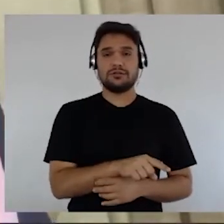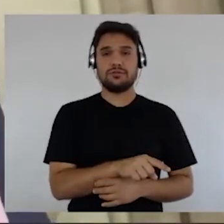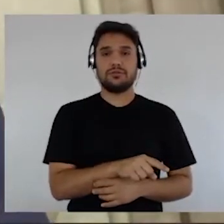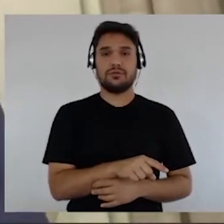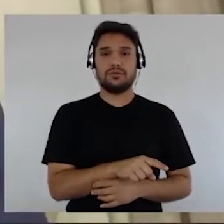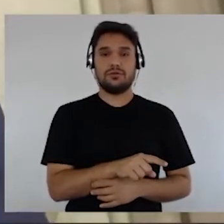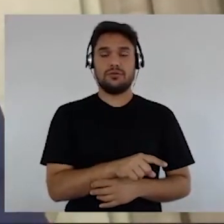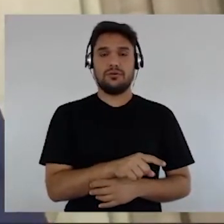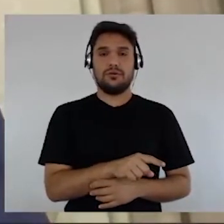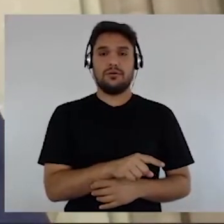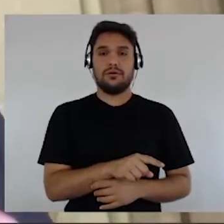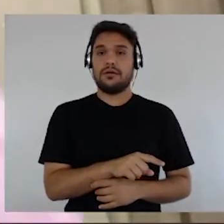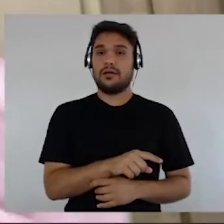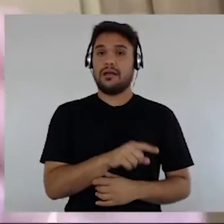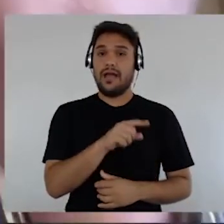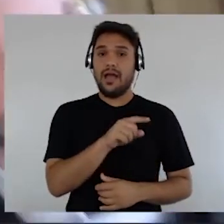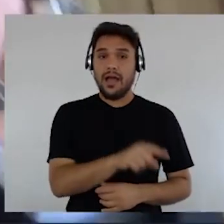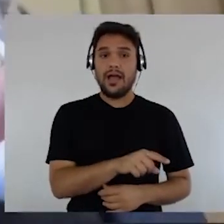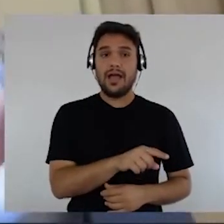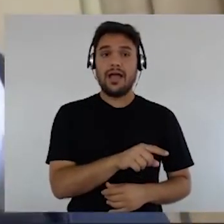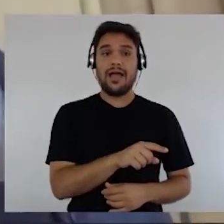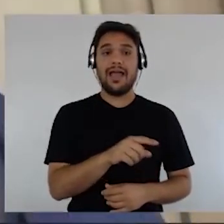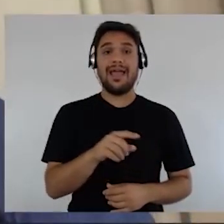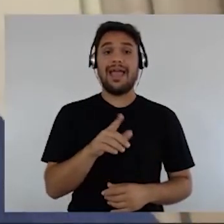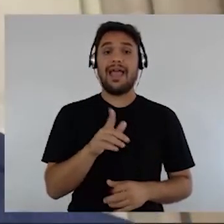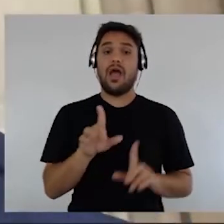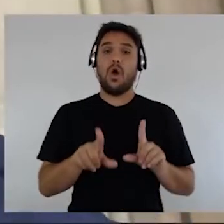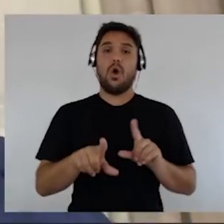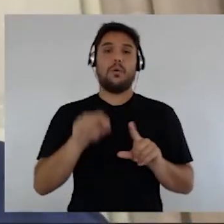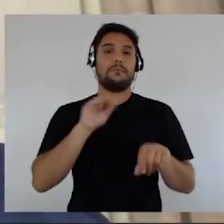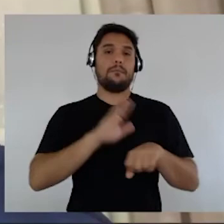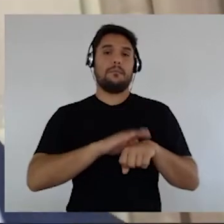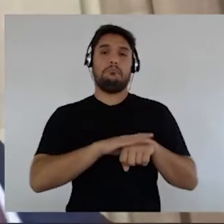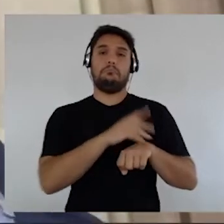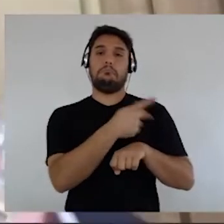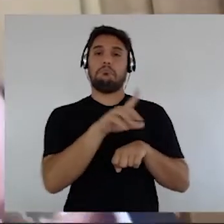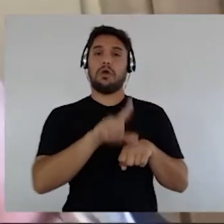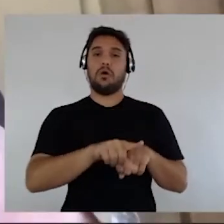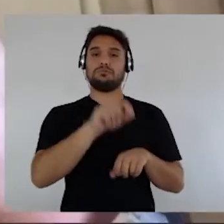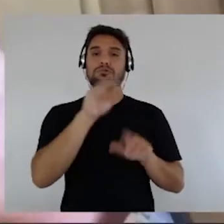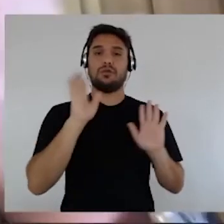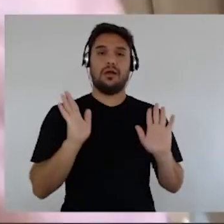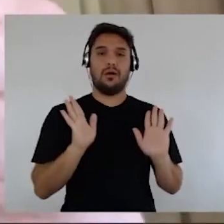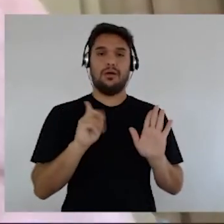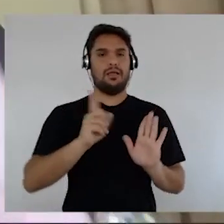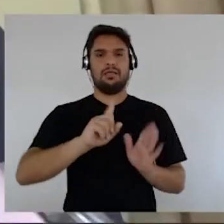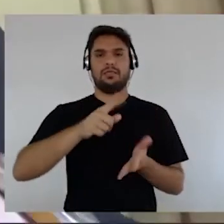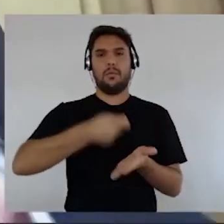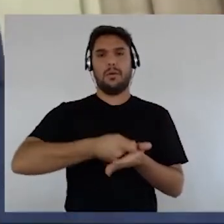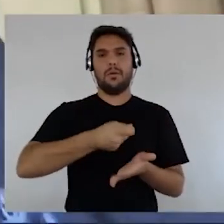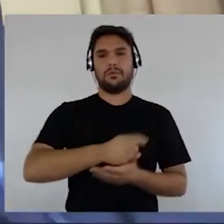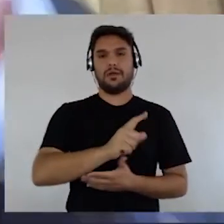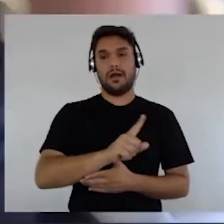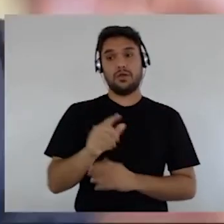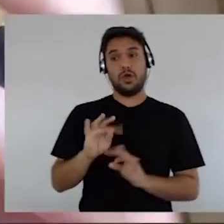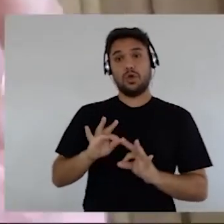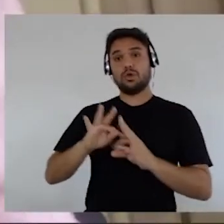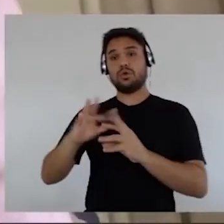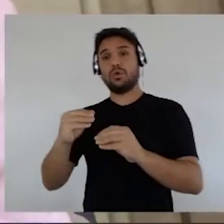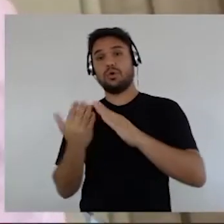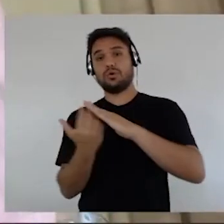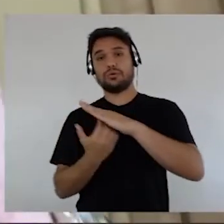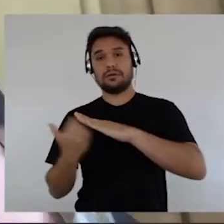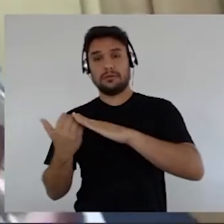comercial para o empresário rural é facultativo. Então, há uma exceção, enquanto para todos os